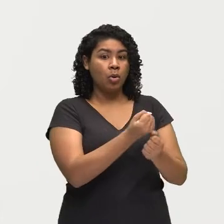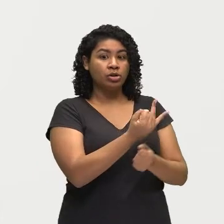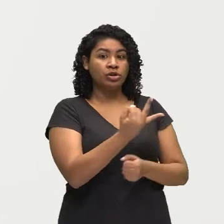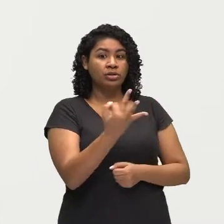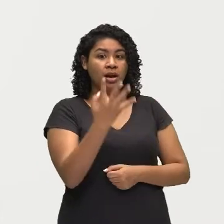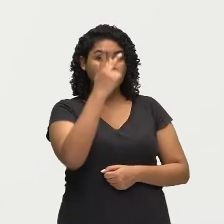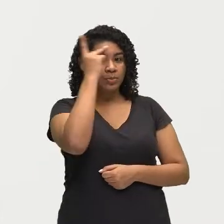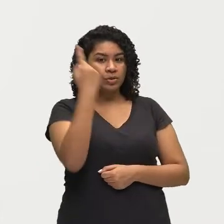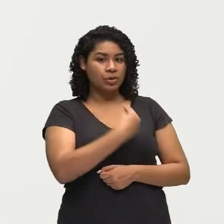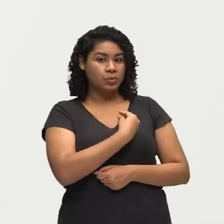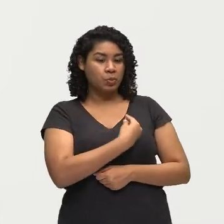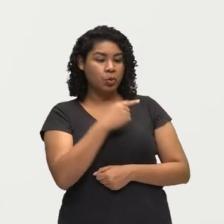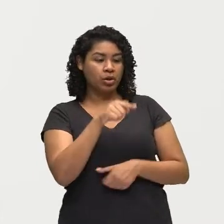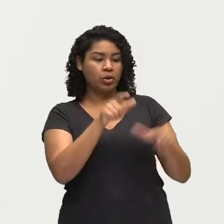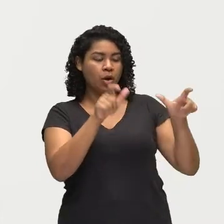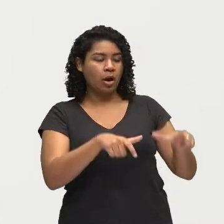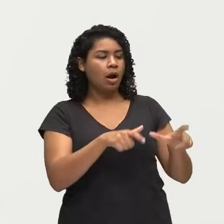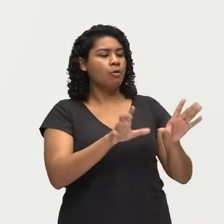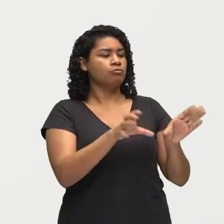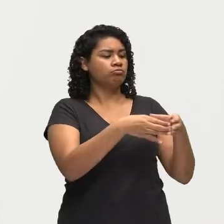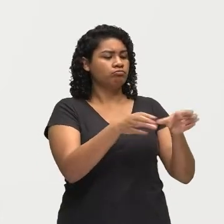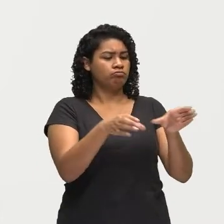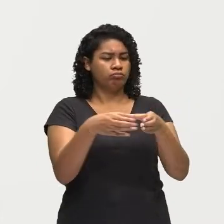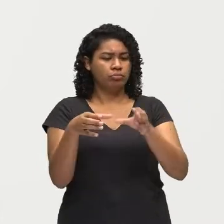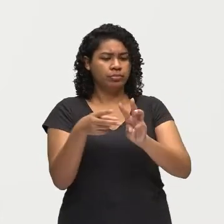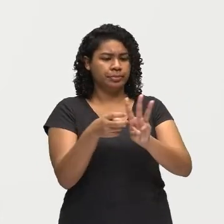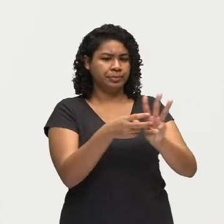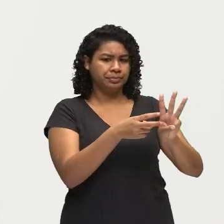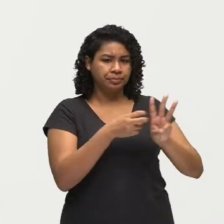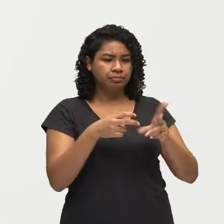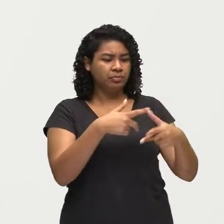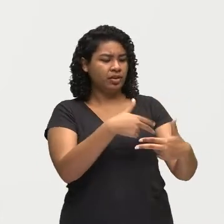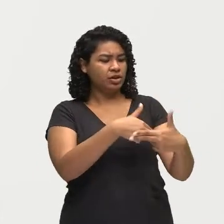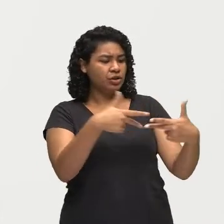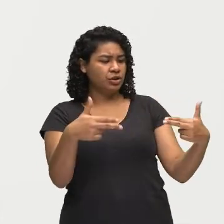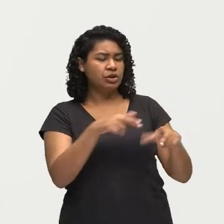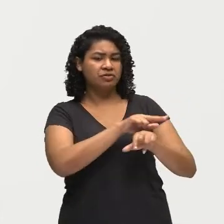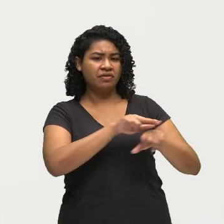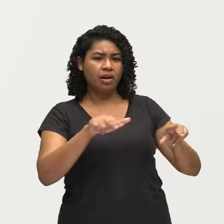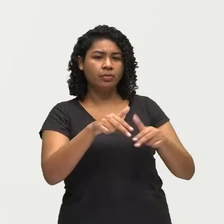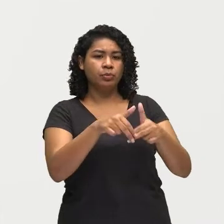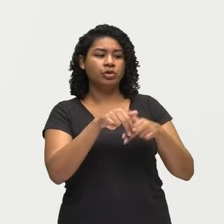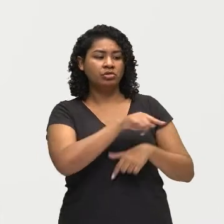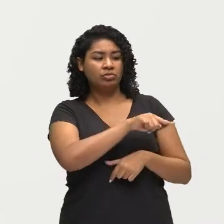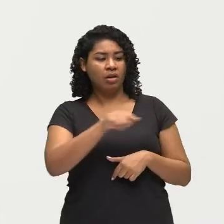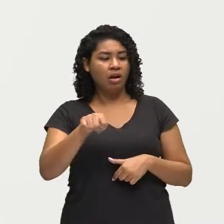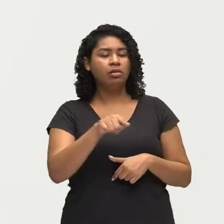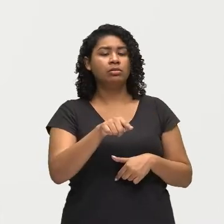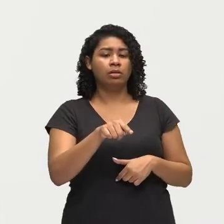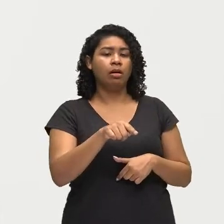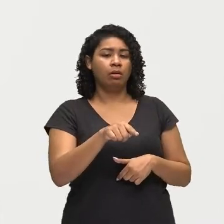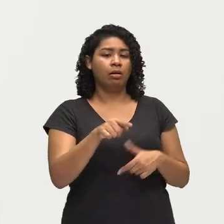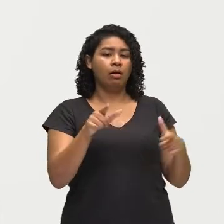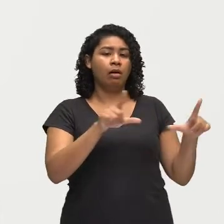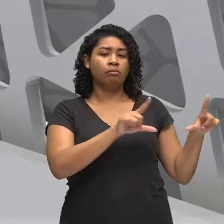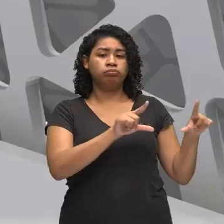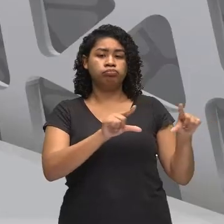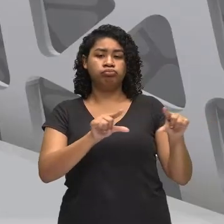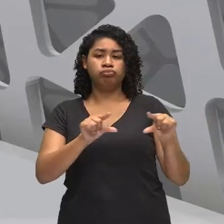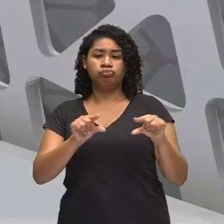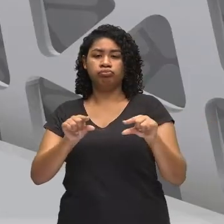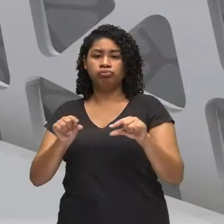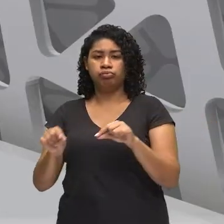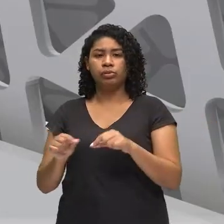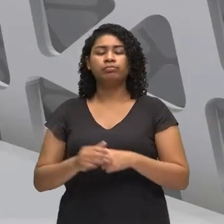da região, de tribos, de etnias que viviam nessa região. Por quê? Porque o forte, além de marcar a posse, também